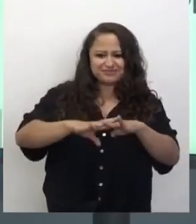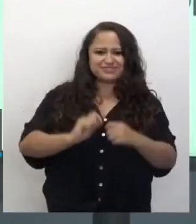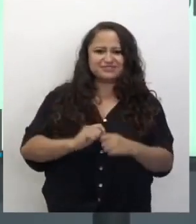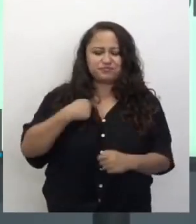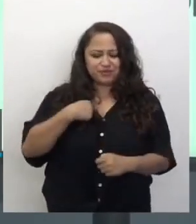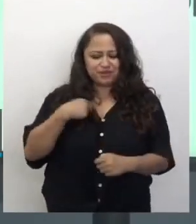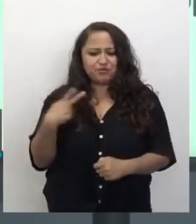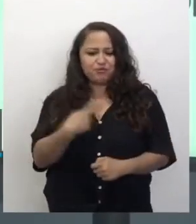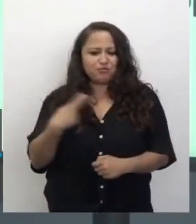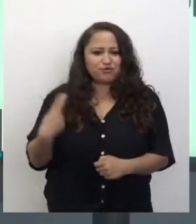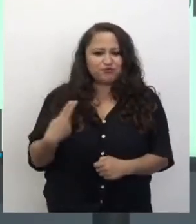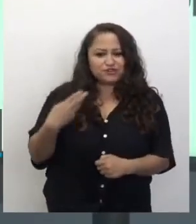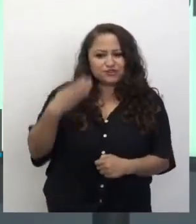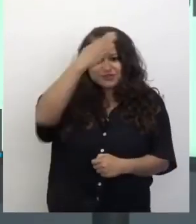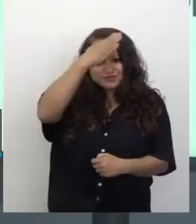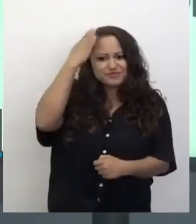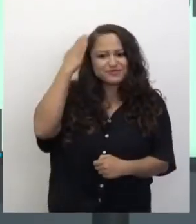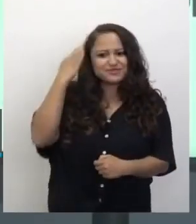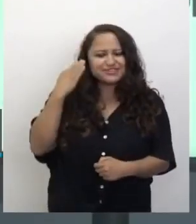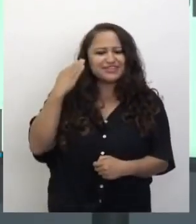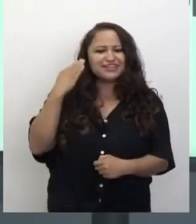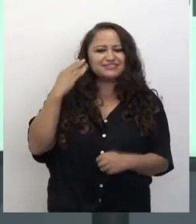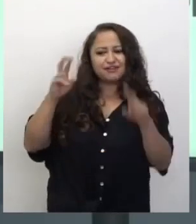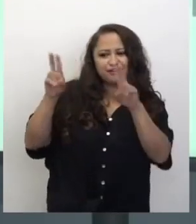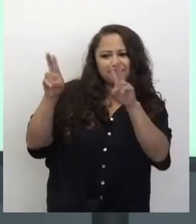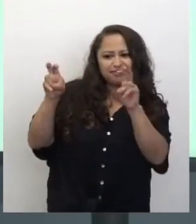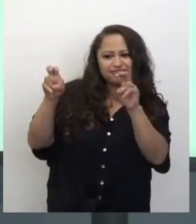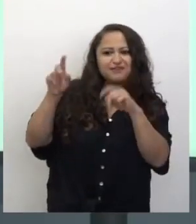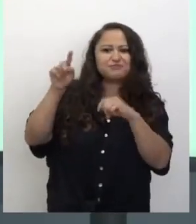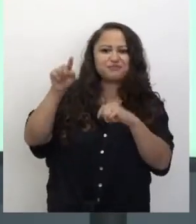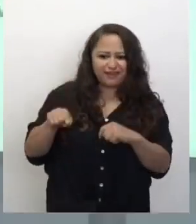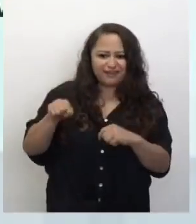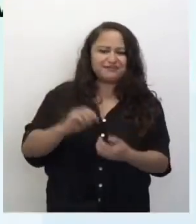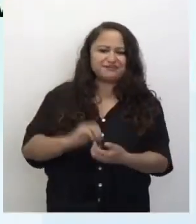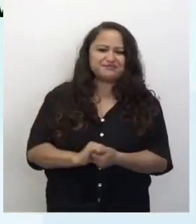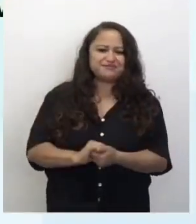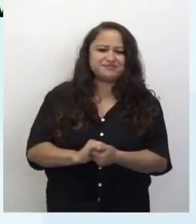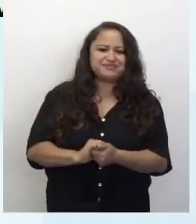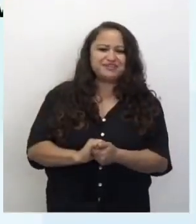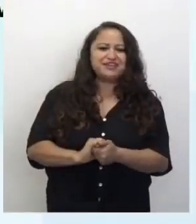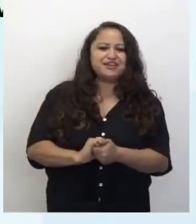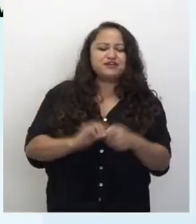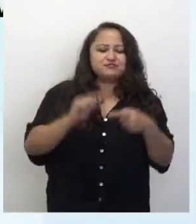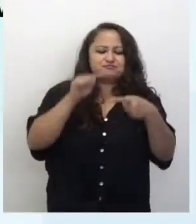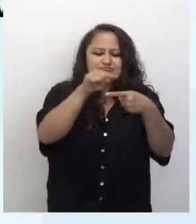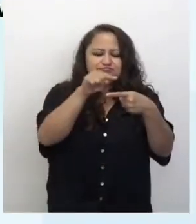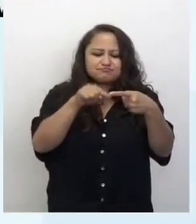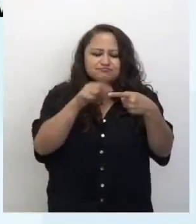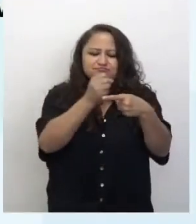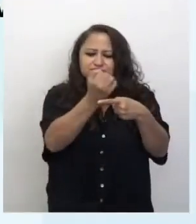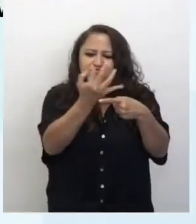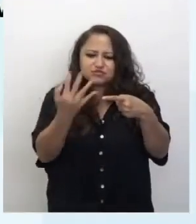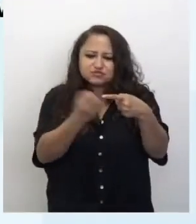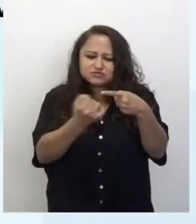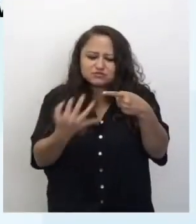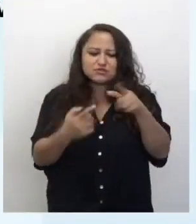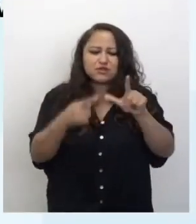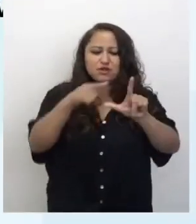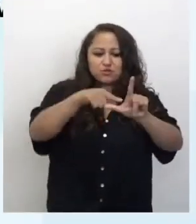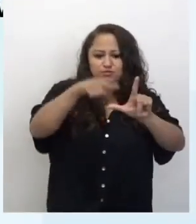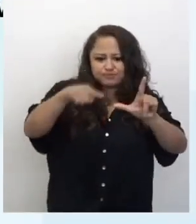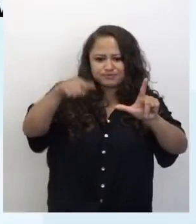sou a professora Inês e o tema da nossa aula de hoje é função cosseno dado o